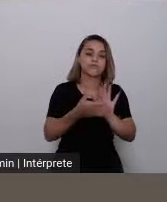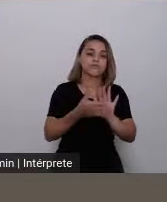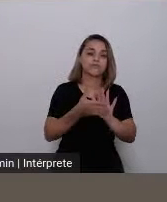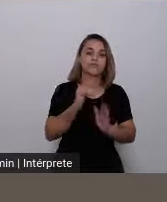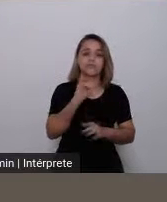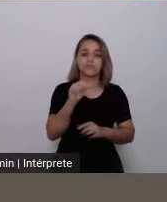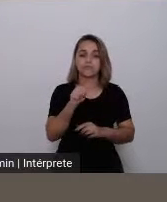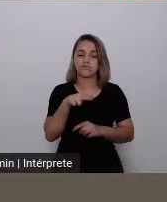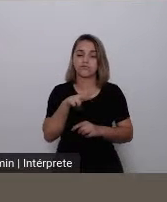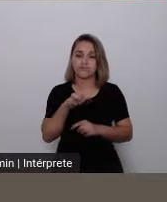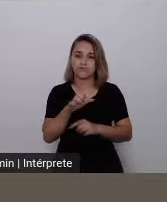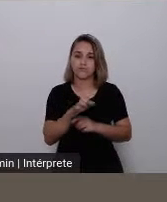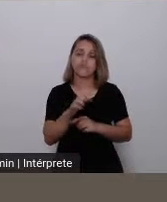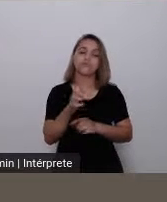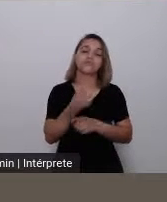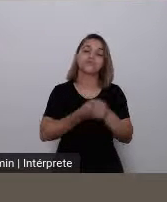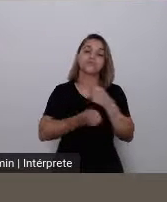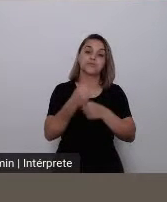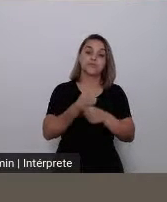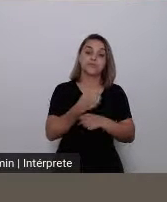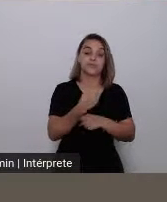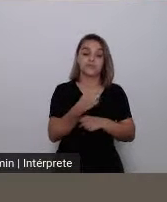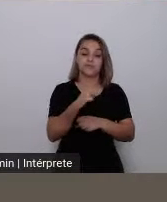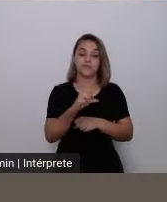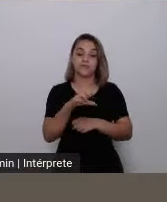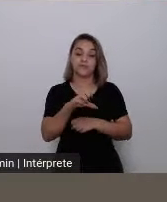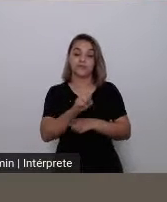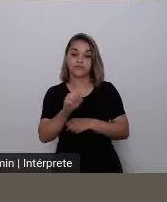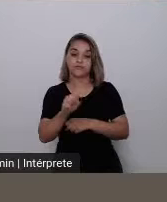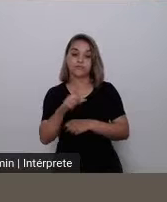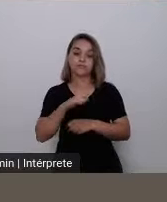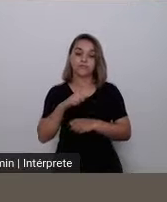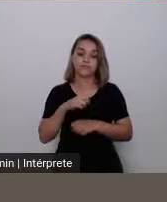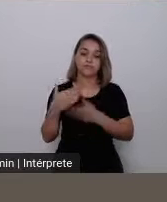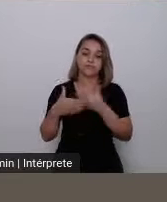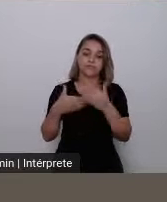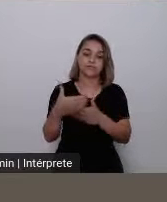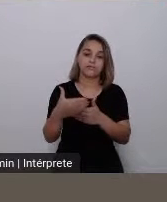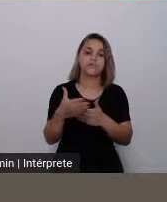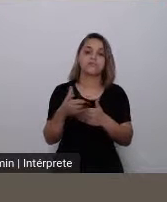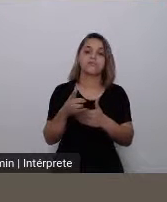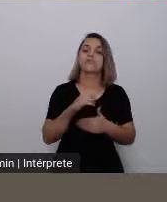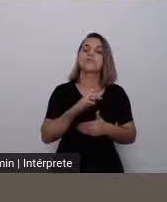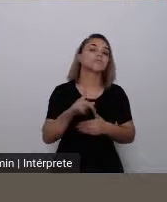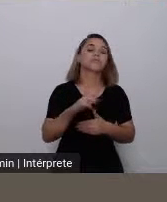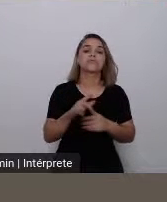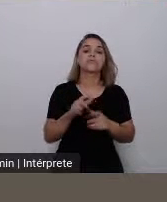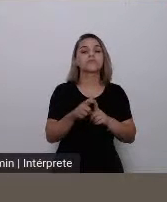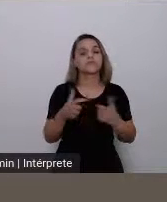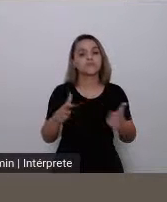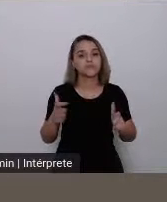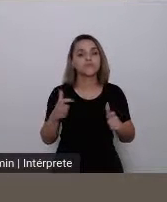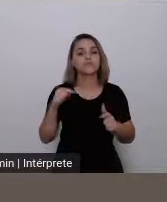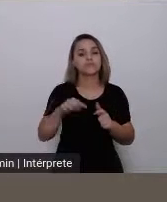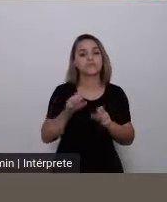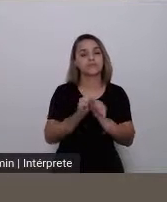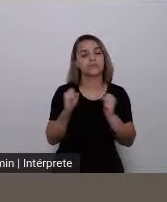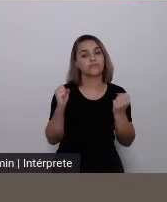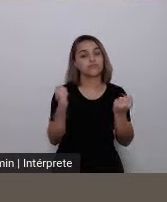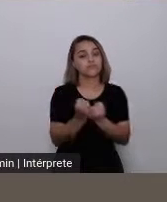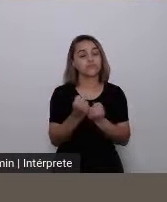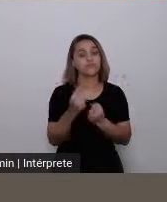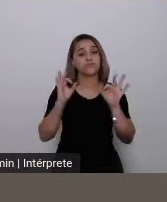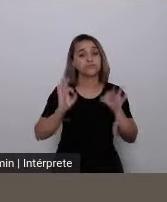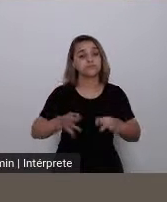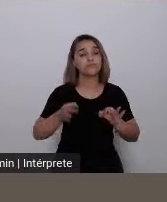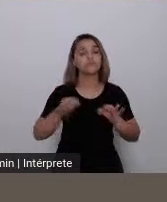Histoire et Mémoire, livro de 88. Esse percurso histórico não foi tratado de forma ampla em sua organicidade nesse seminário, e certamente é um desafio que